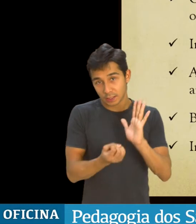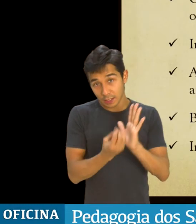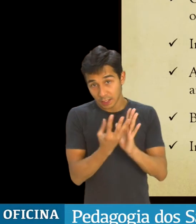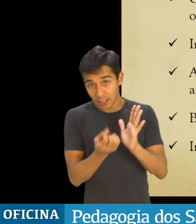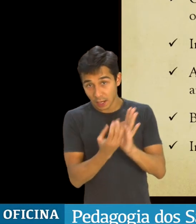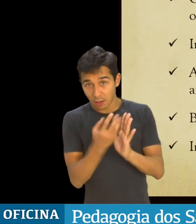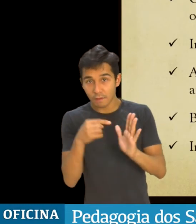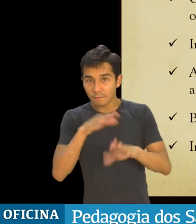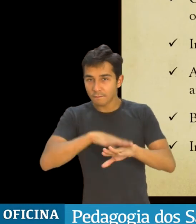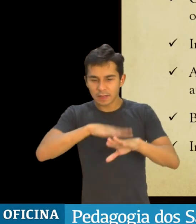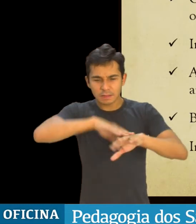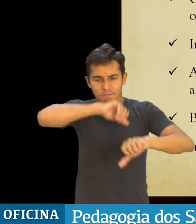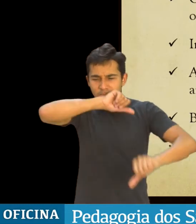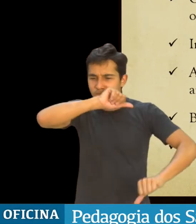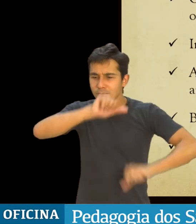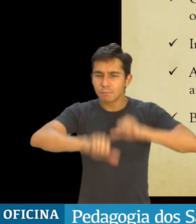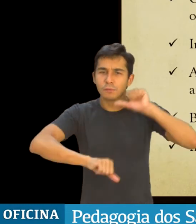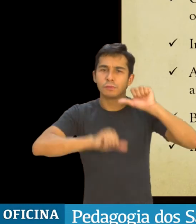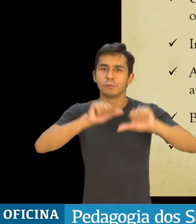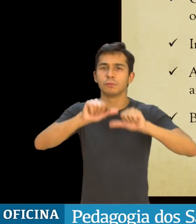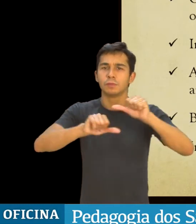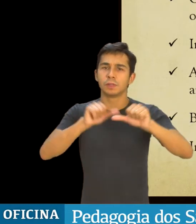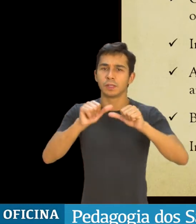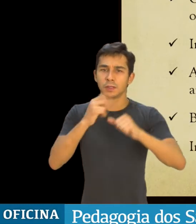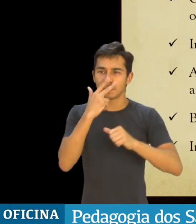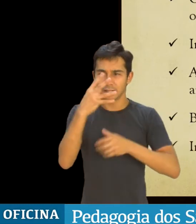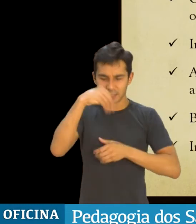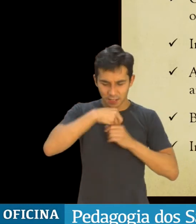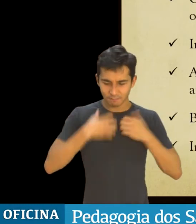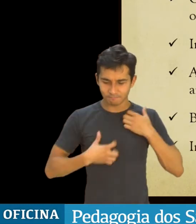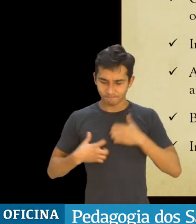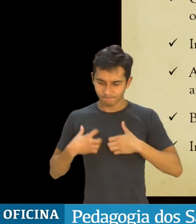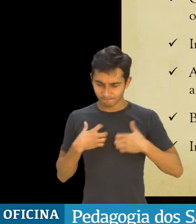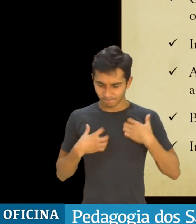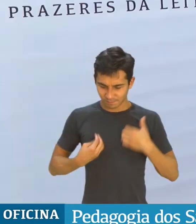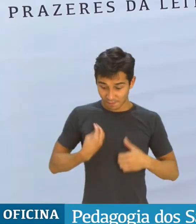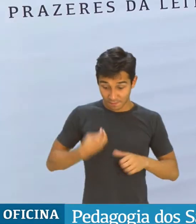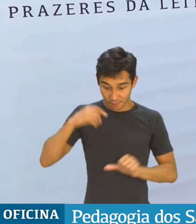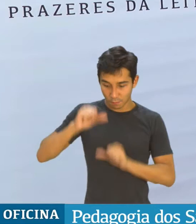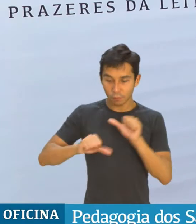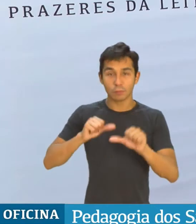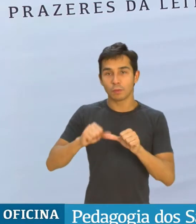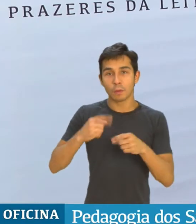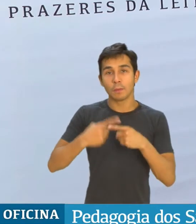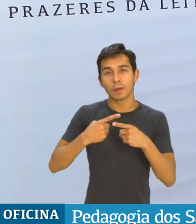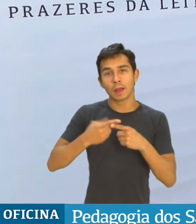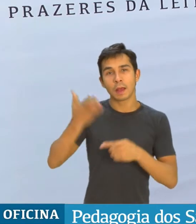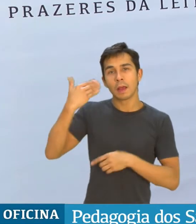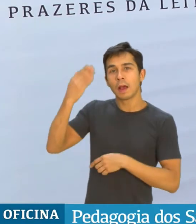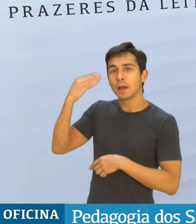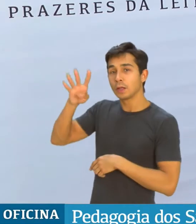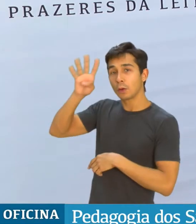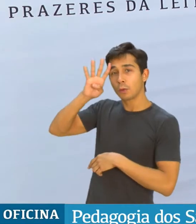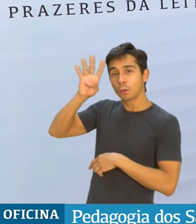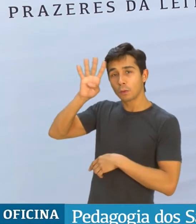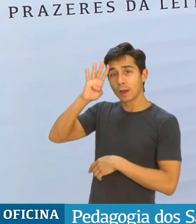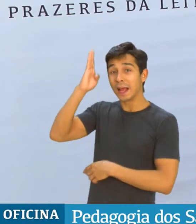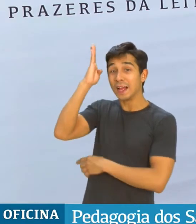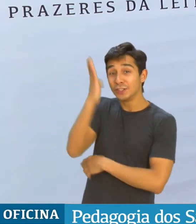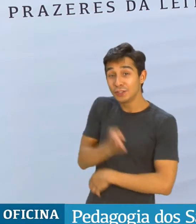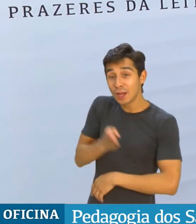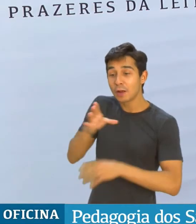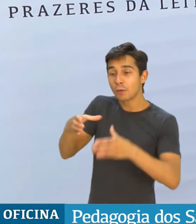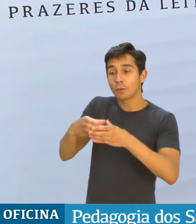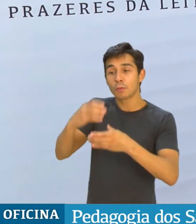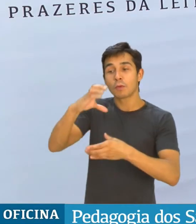grandes transformações e inquietudes dentro de mim, porque toda quarta-feira, quando eu ia na Cooperifa,